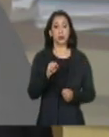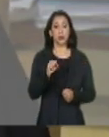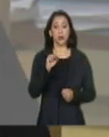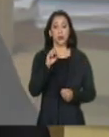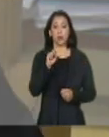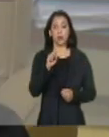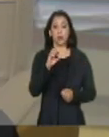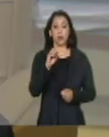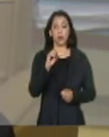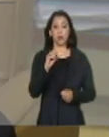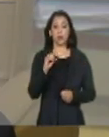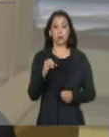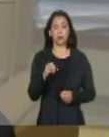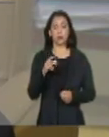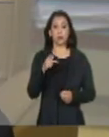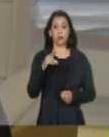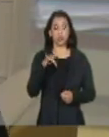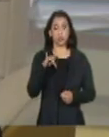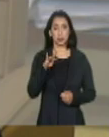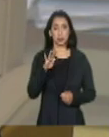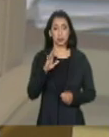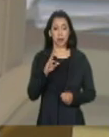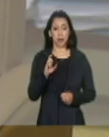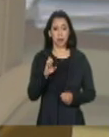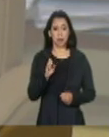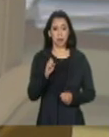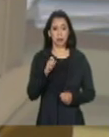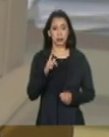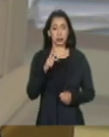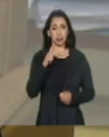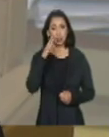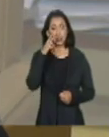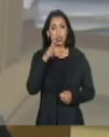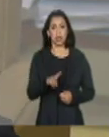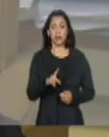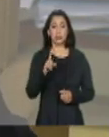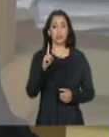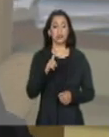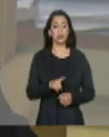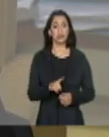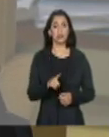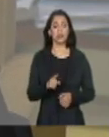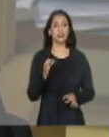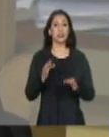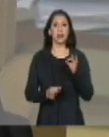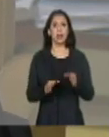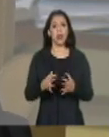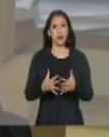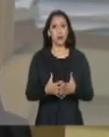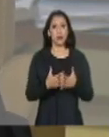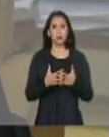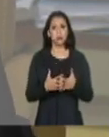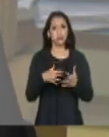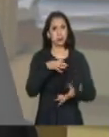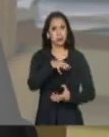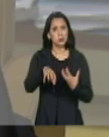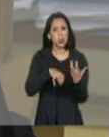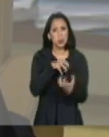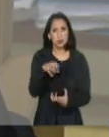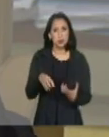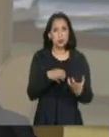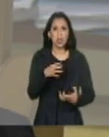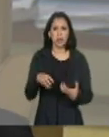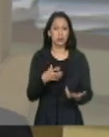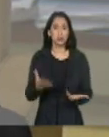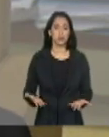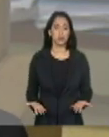do procurador-geral e não observa a judicialização. Isto é uma bagunça. Veja, poderes que nós